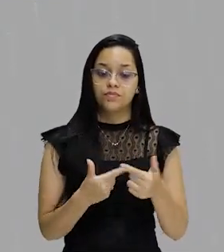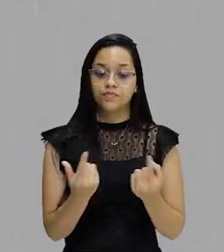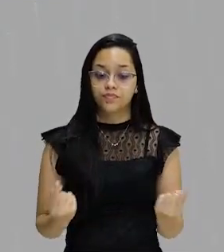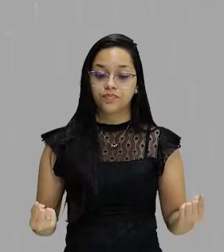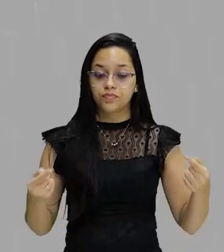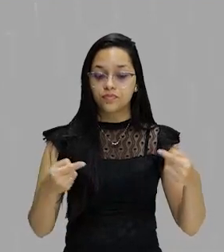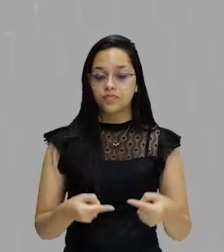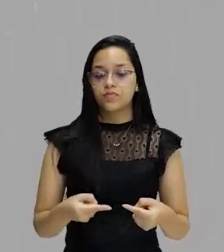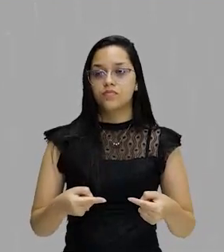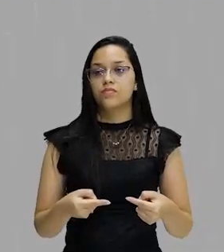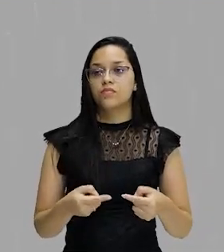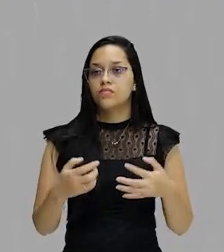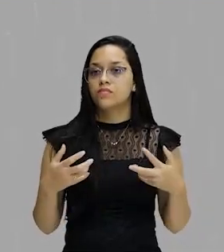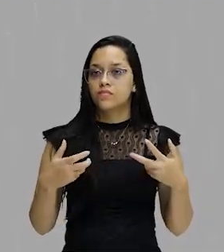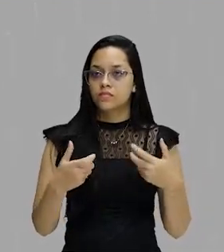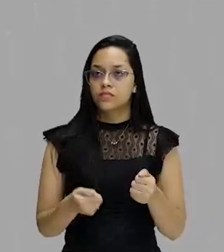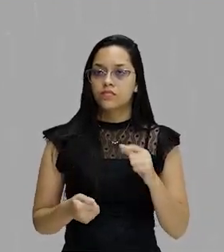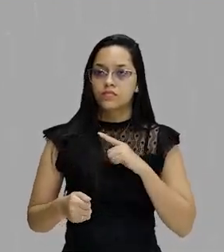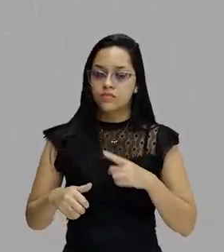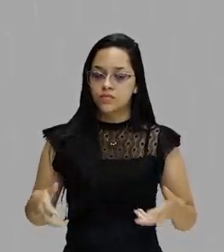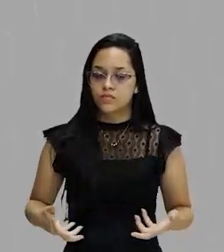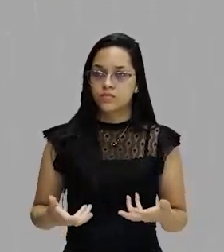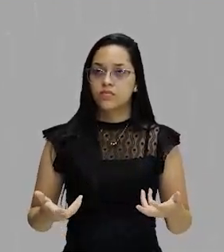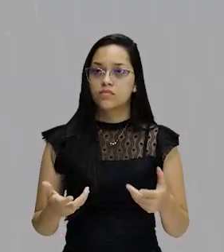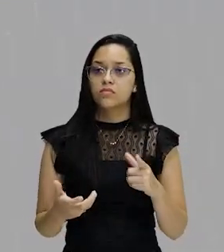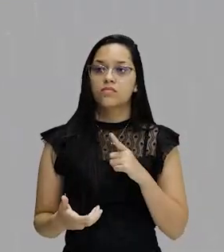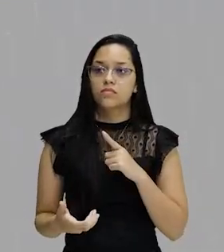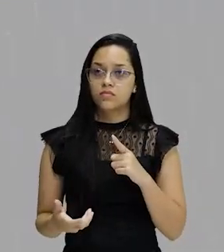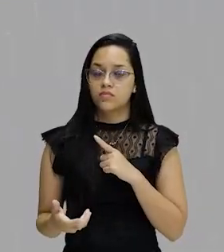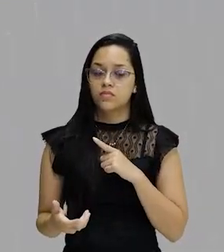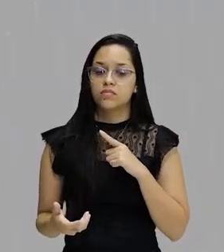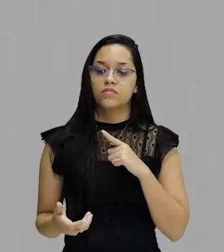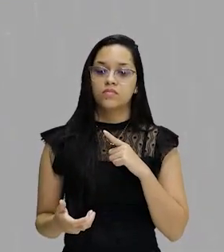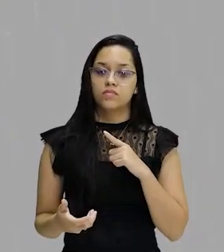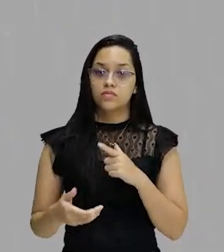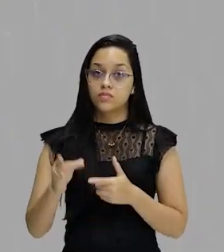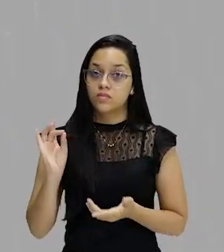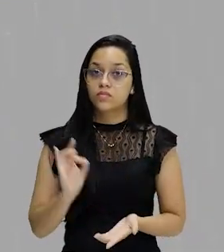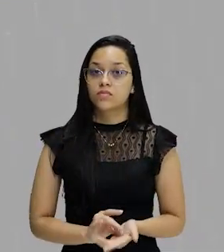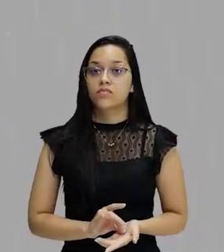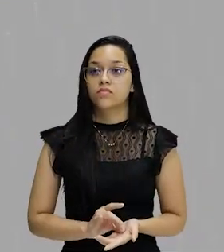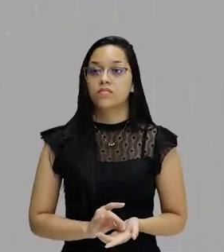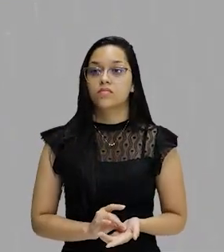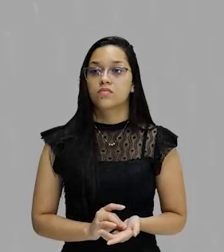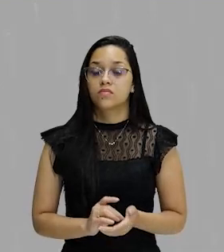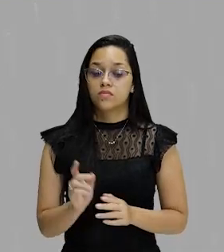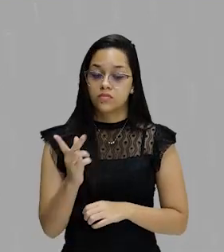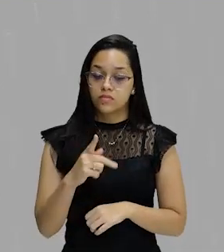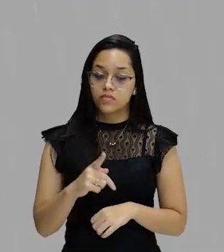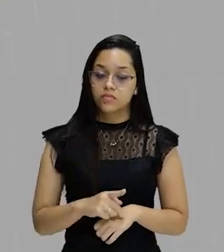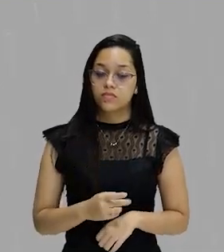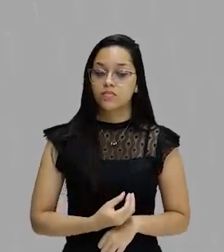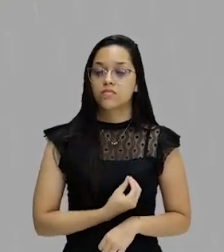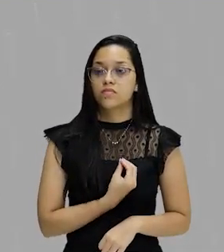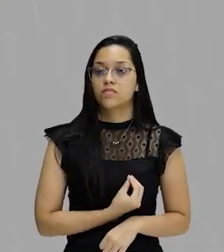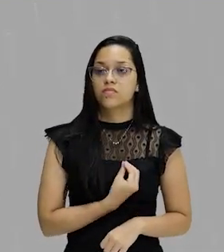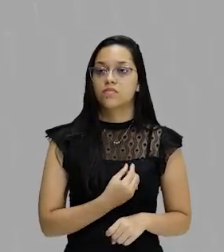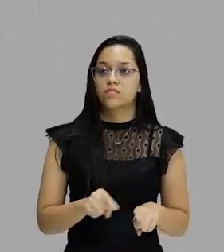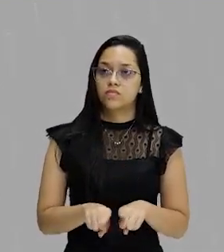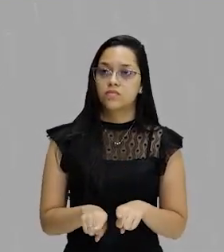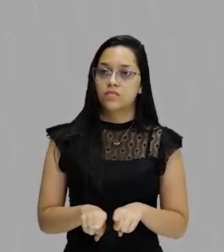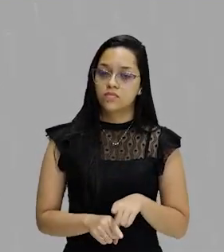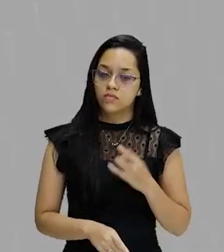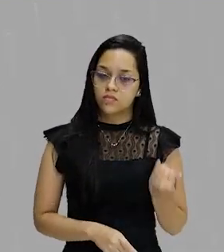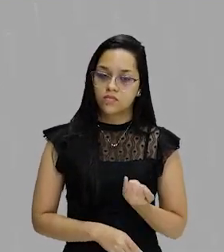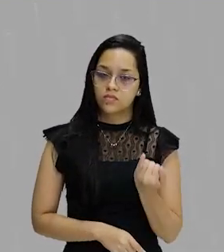governos autoritários. Então, todas essas manifestações refletem essa realidade que o país vive. O detalhe